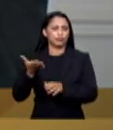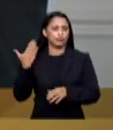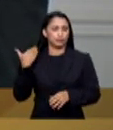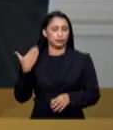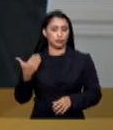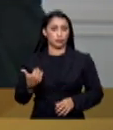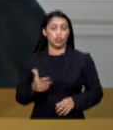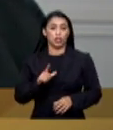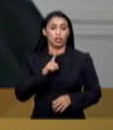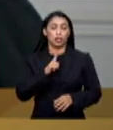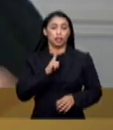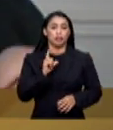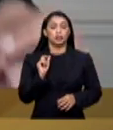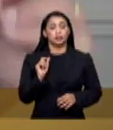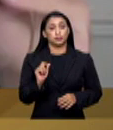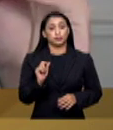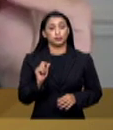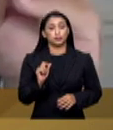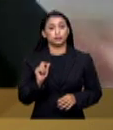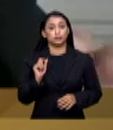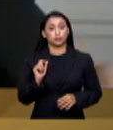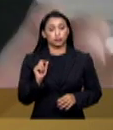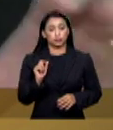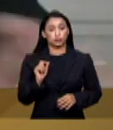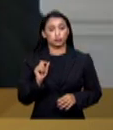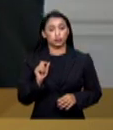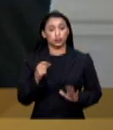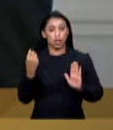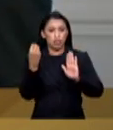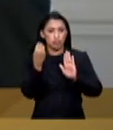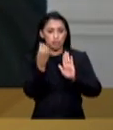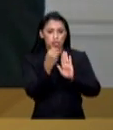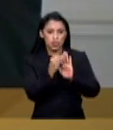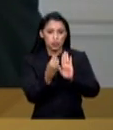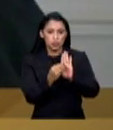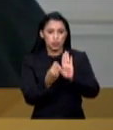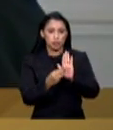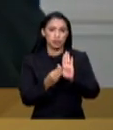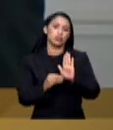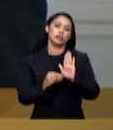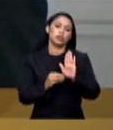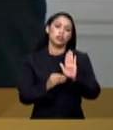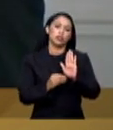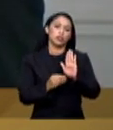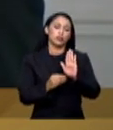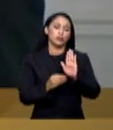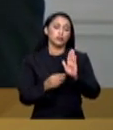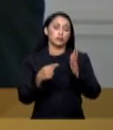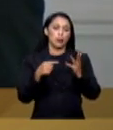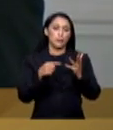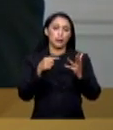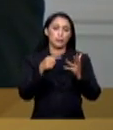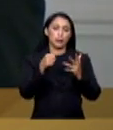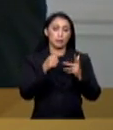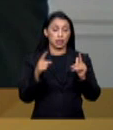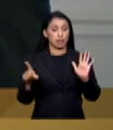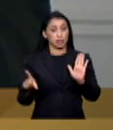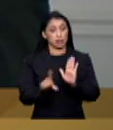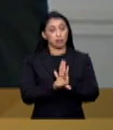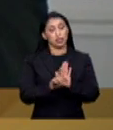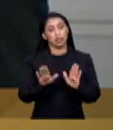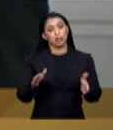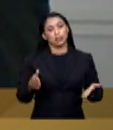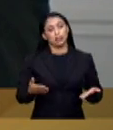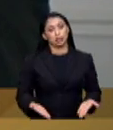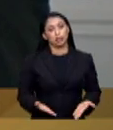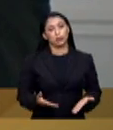impugnação foi abstratamente em relação a dispositivos específicos desta lei. Então, presidente,